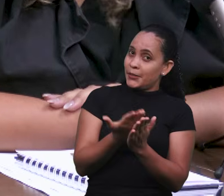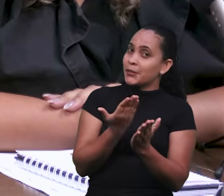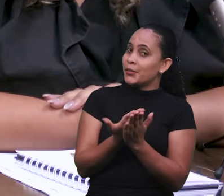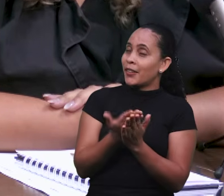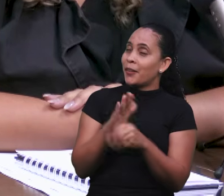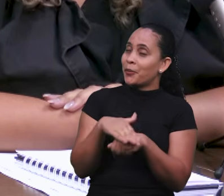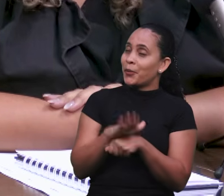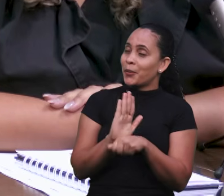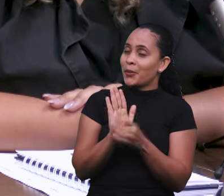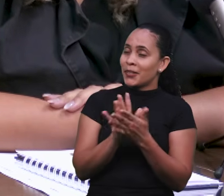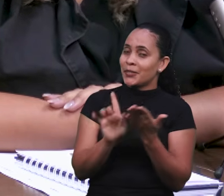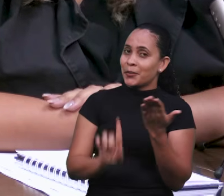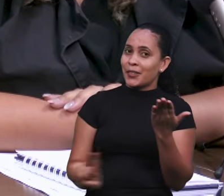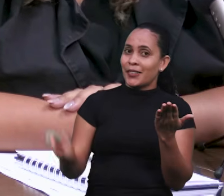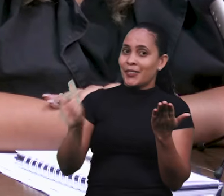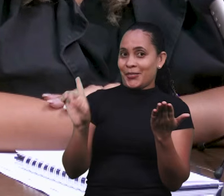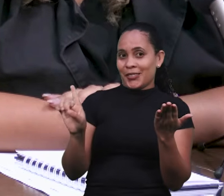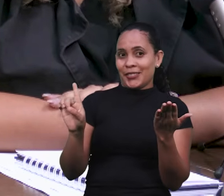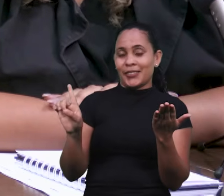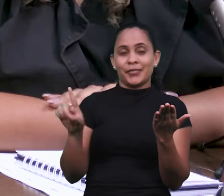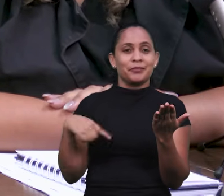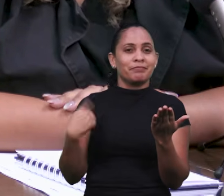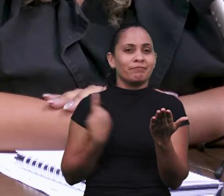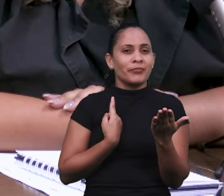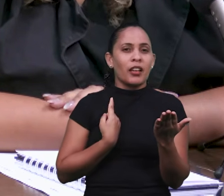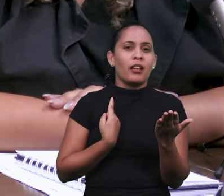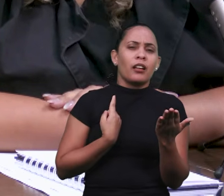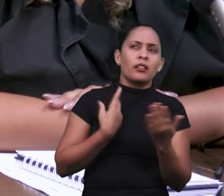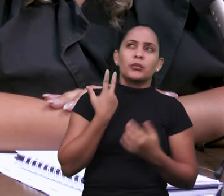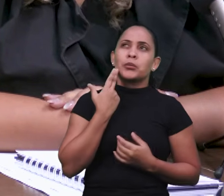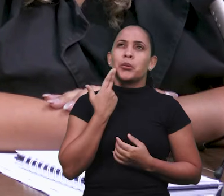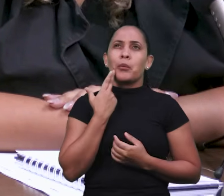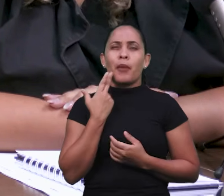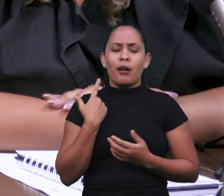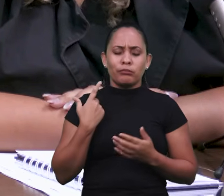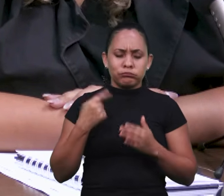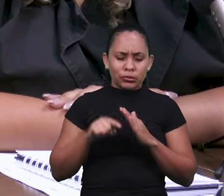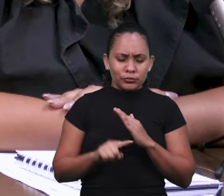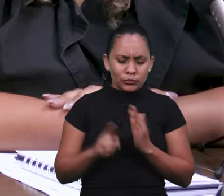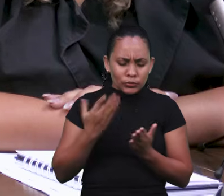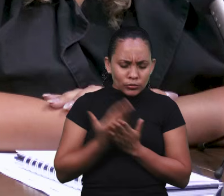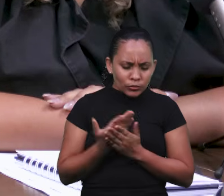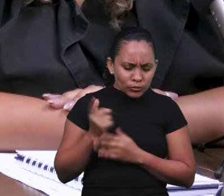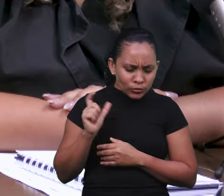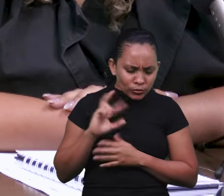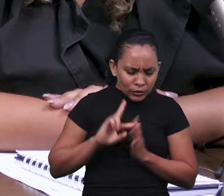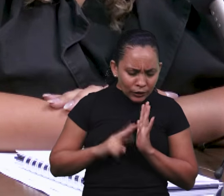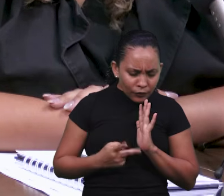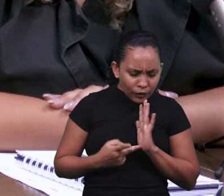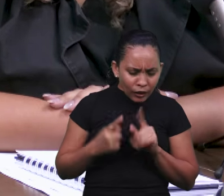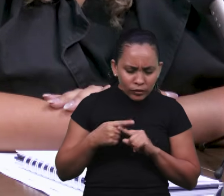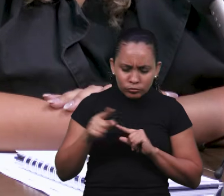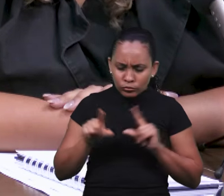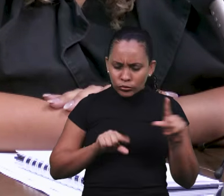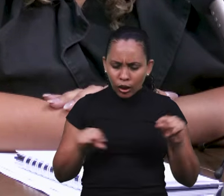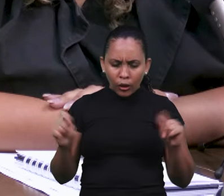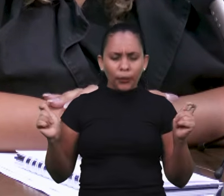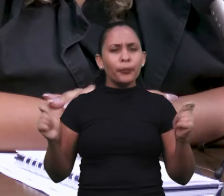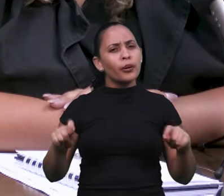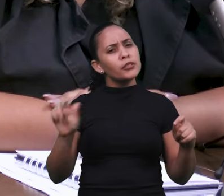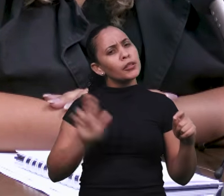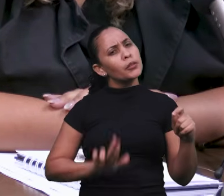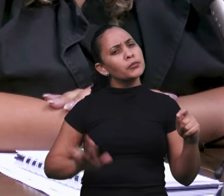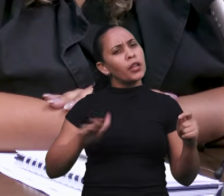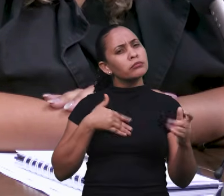também a palavra do Senhor, que algumas coisas a gente fazia tanto no automático que a gente nunca se aprofundou no sentido e nas outras escolhas que a gente pode